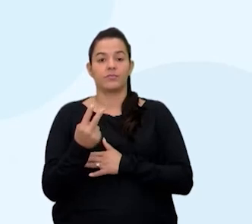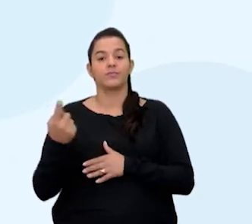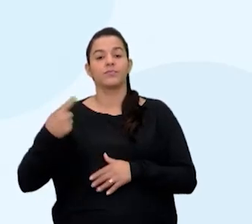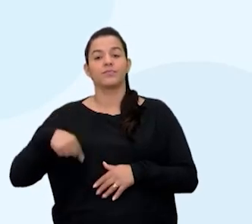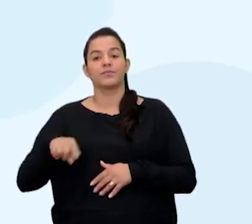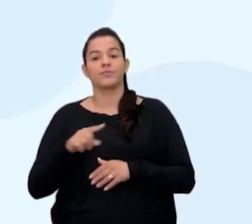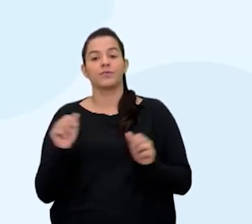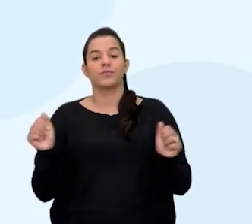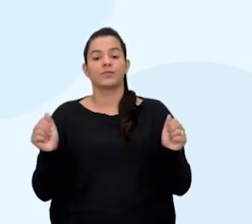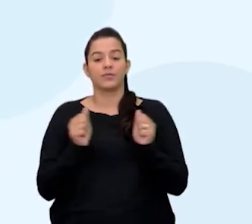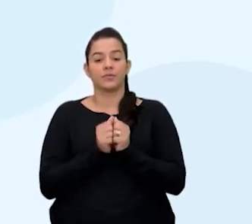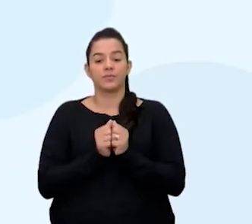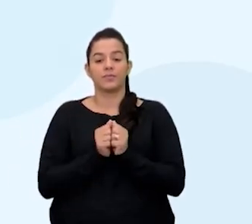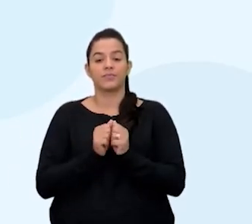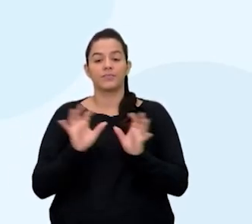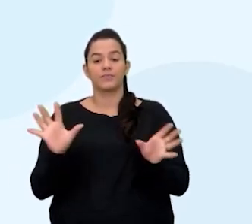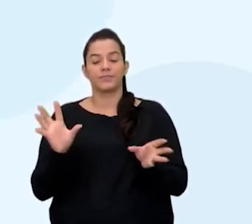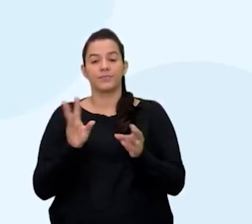na pegada da